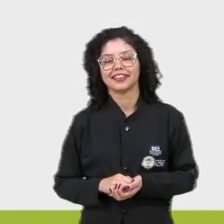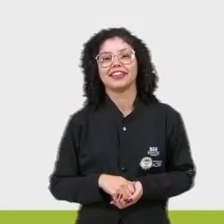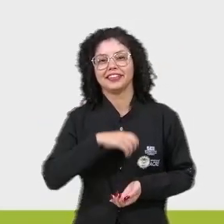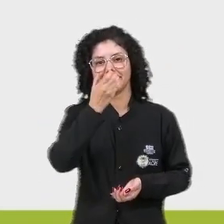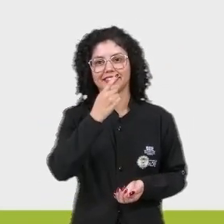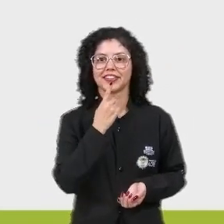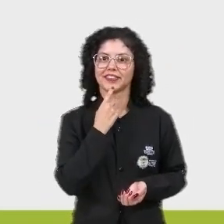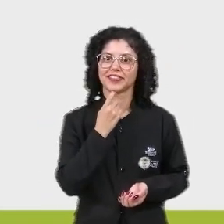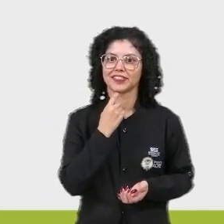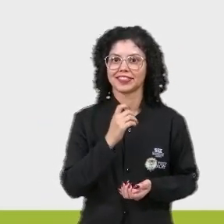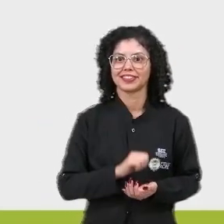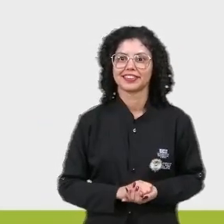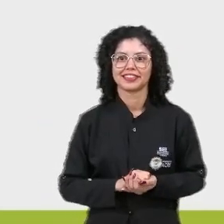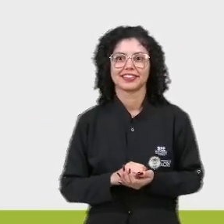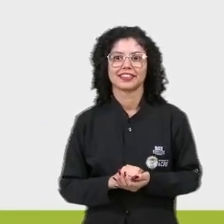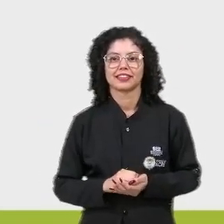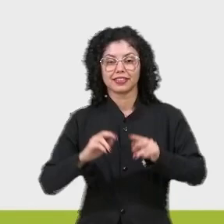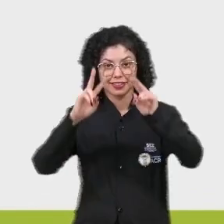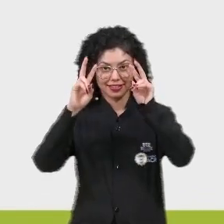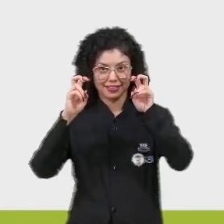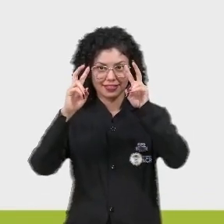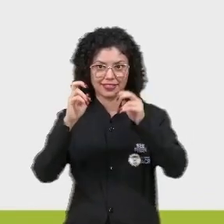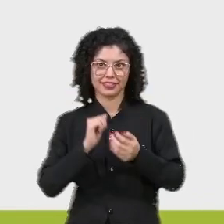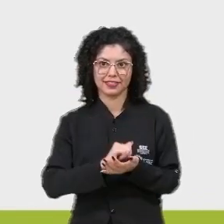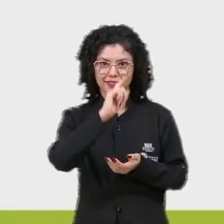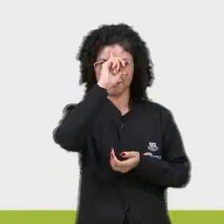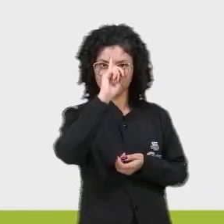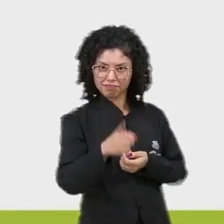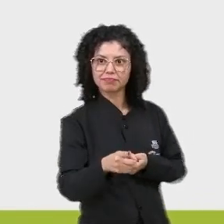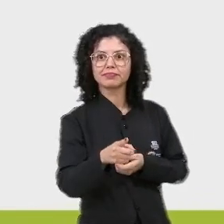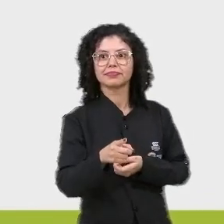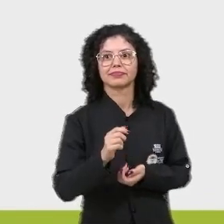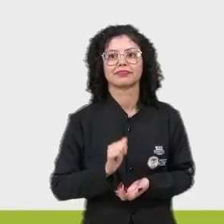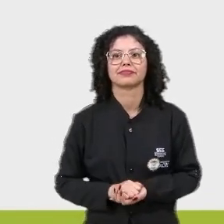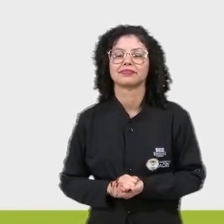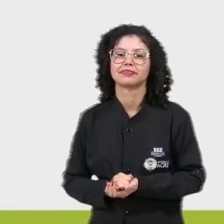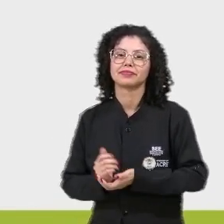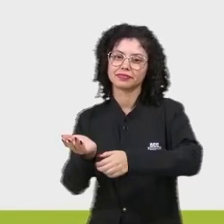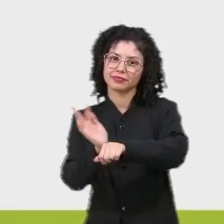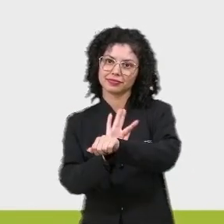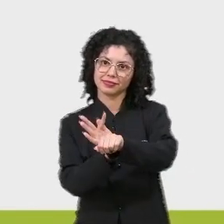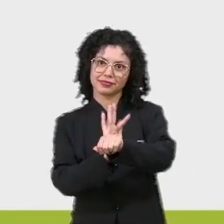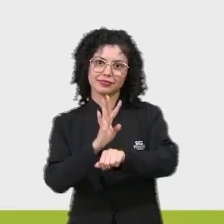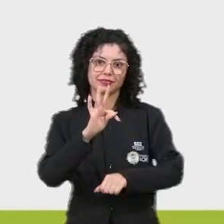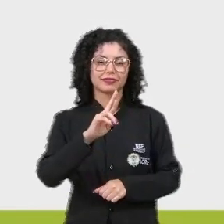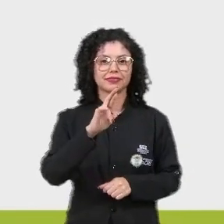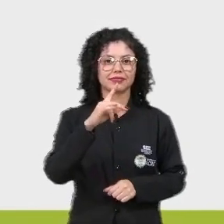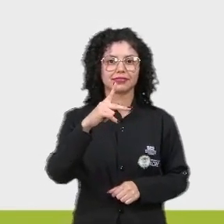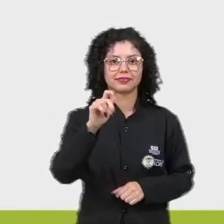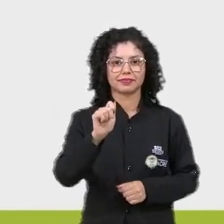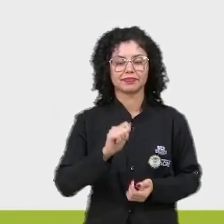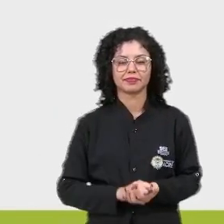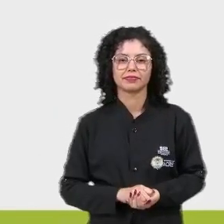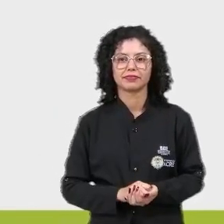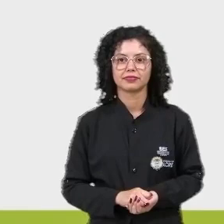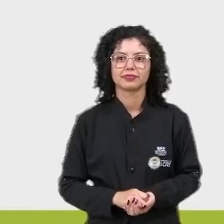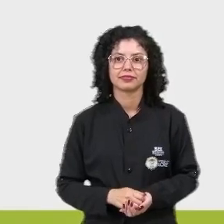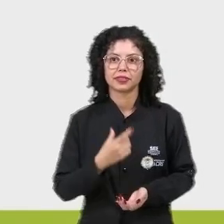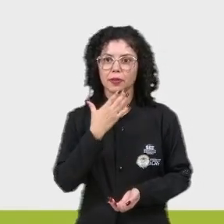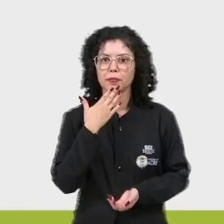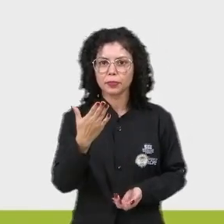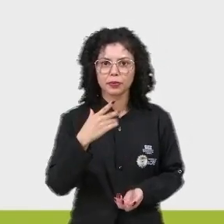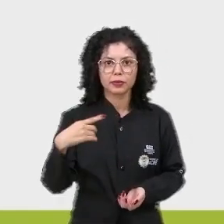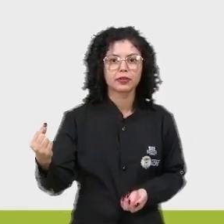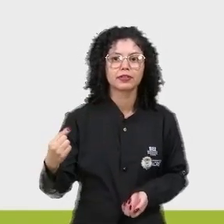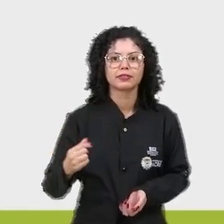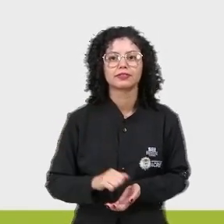com a boina, que remete àquela boina do Capitão Nascimento, do filme Tropa de Elite, e o pede para sair,